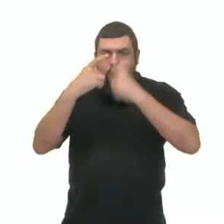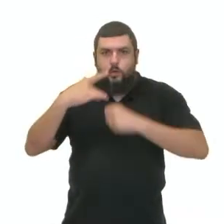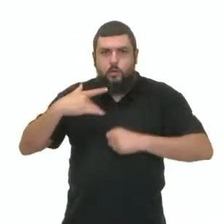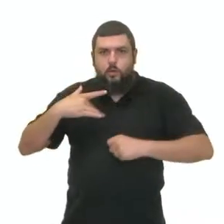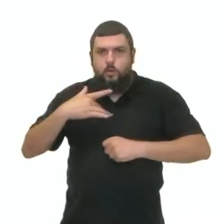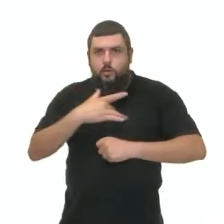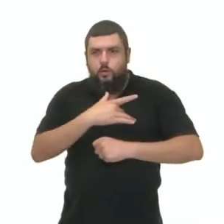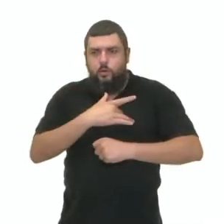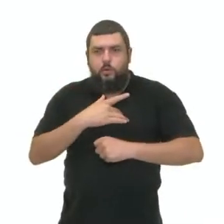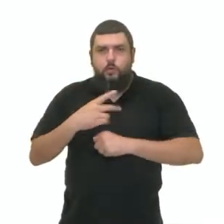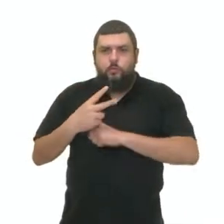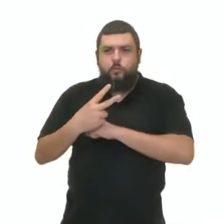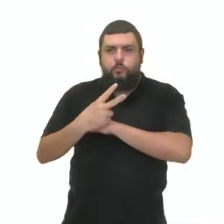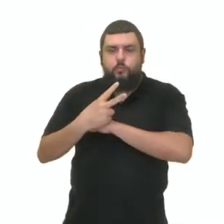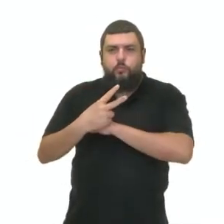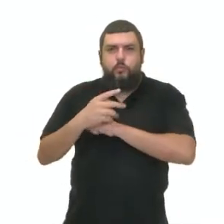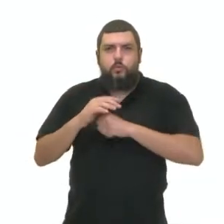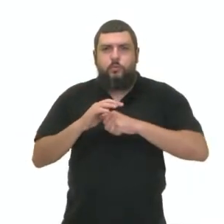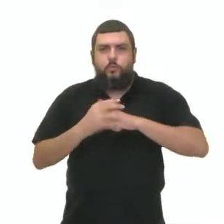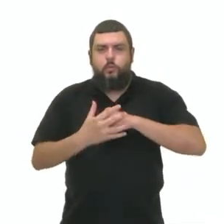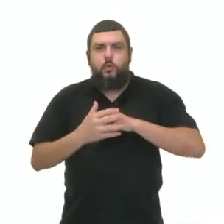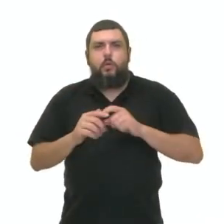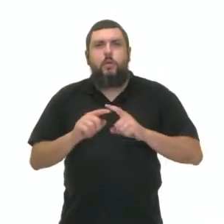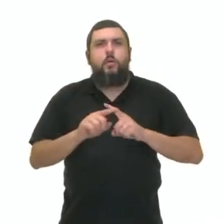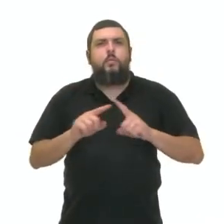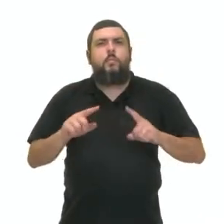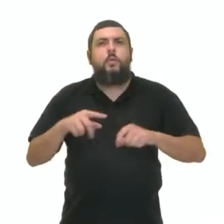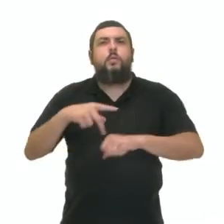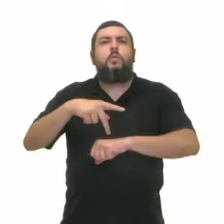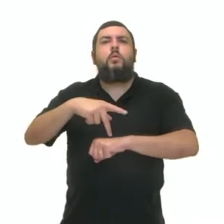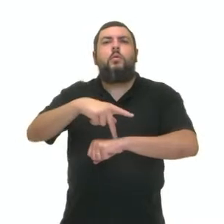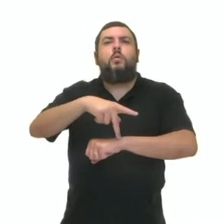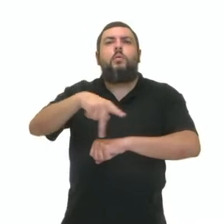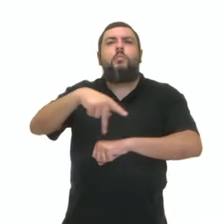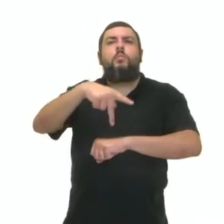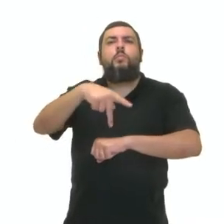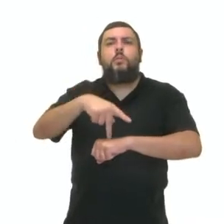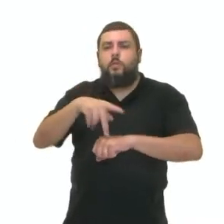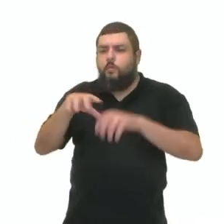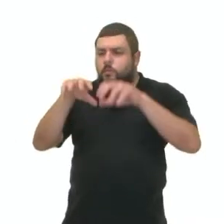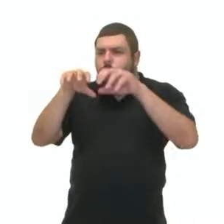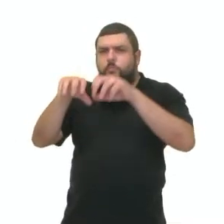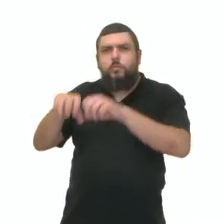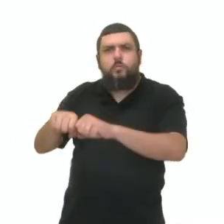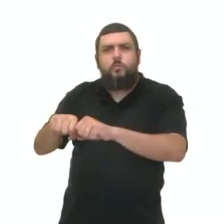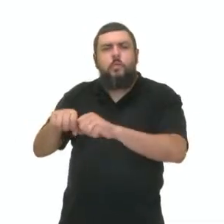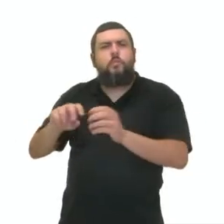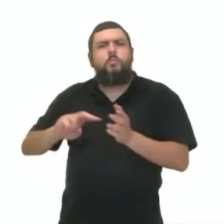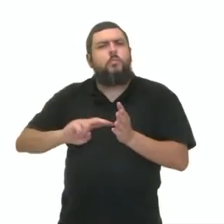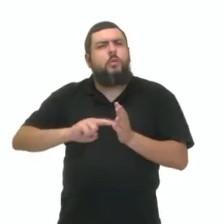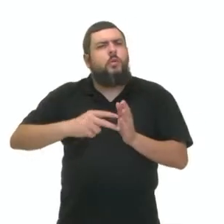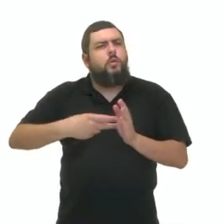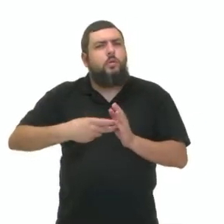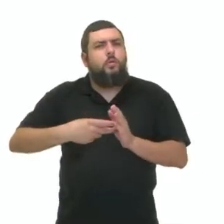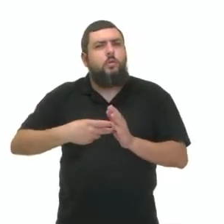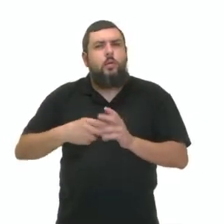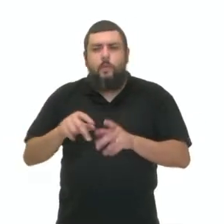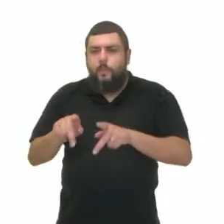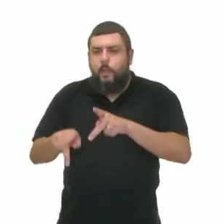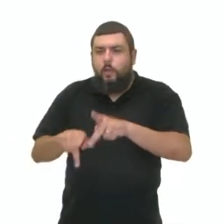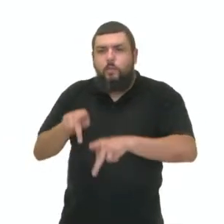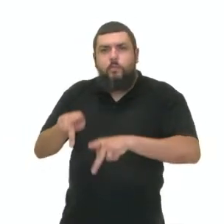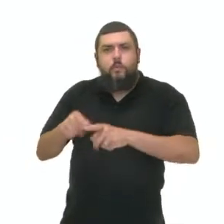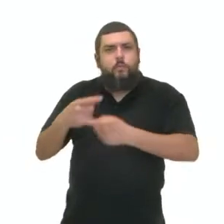uma conquista de um país para você? O que pode ser considerado um triunfo para uma população? Aí a notícia é o